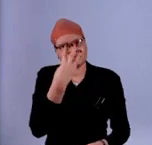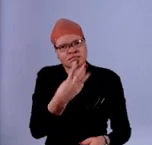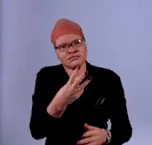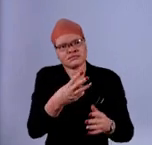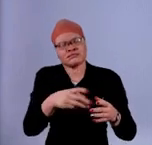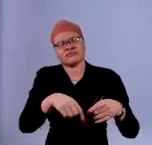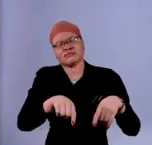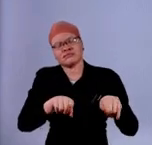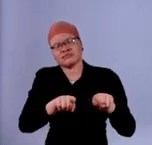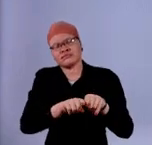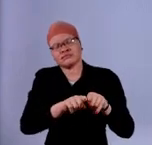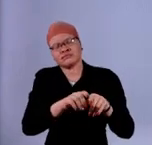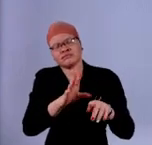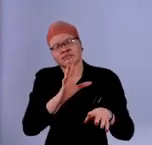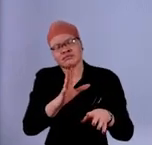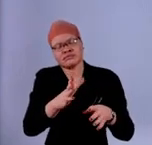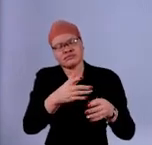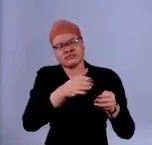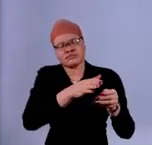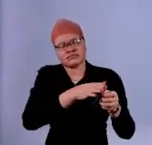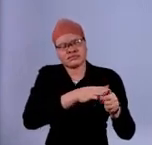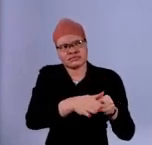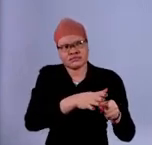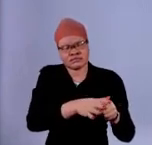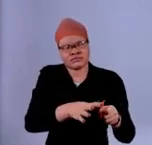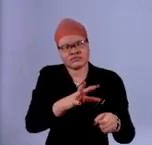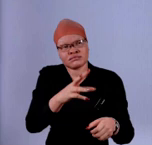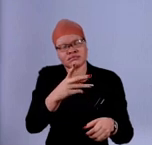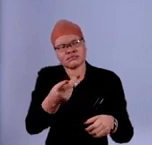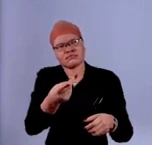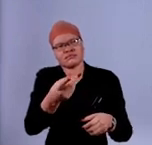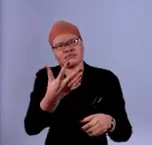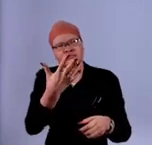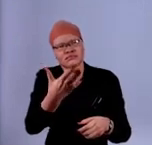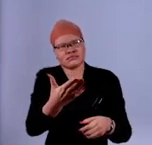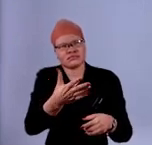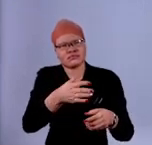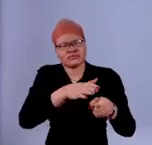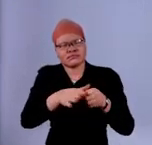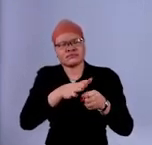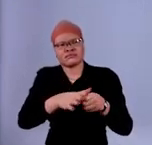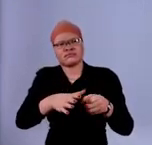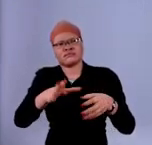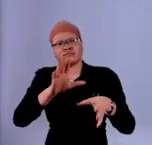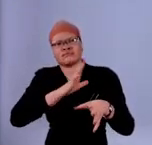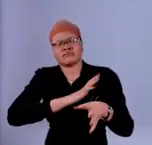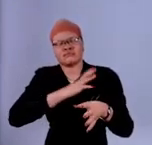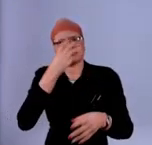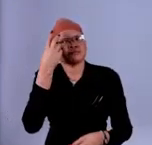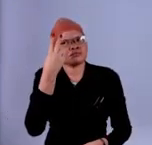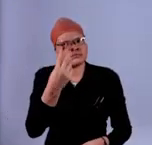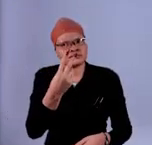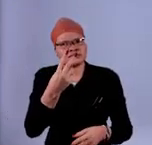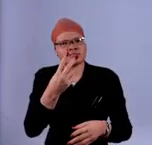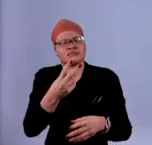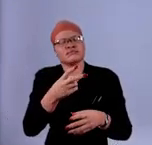canteiros plantou couve que parte da horta foi ocupada por com a couve o por dois terços